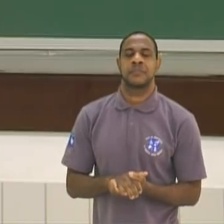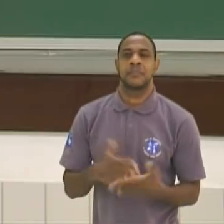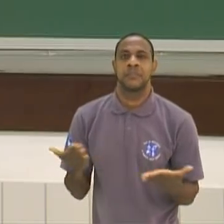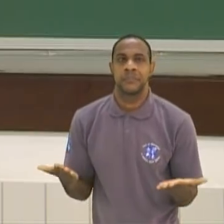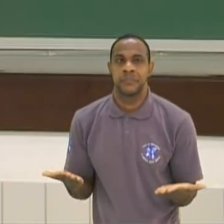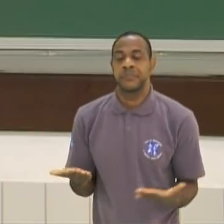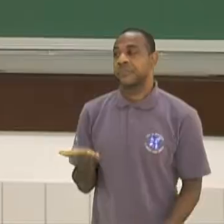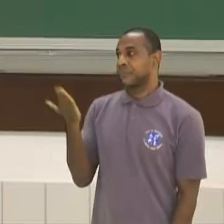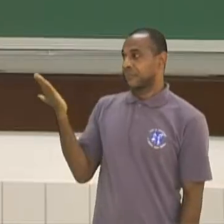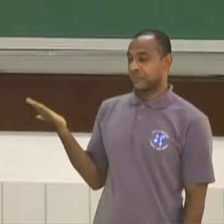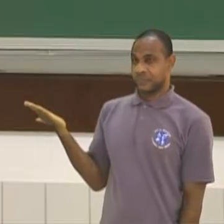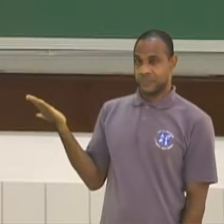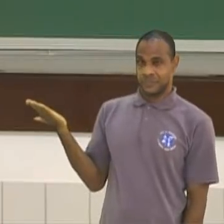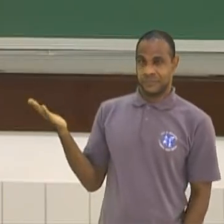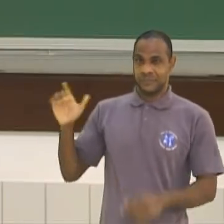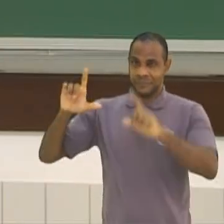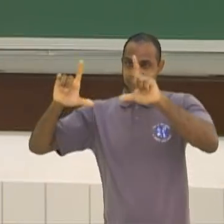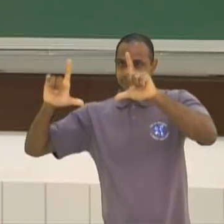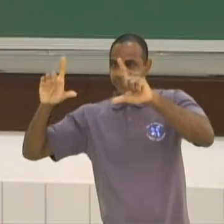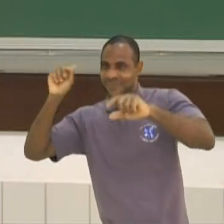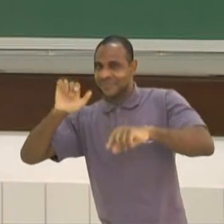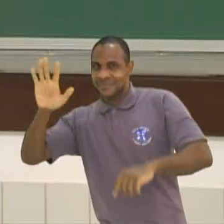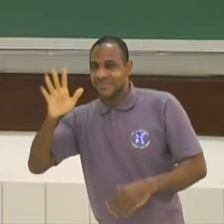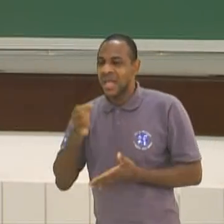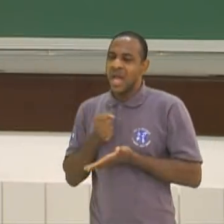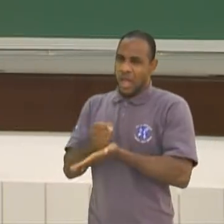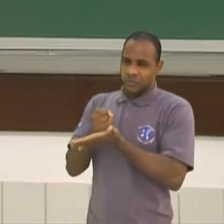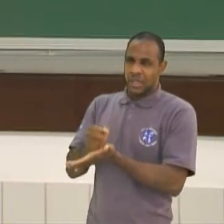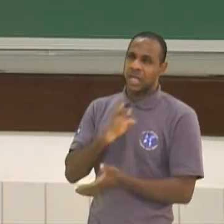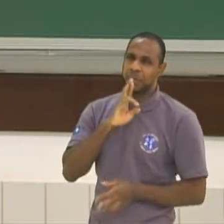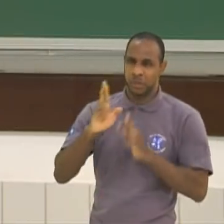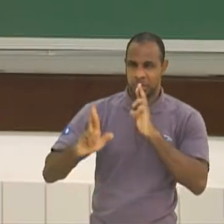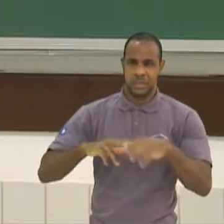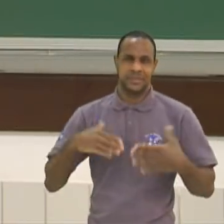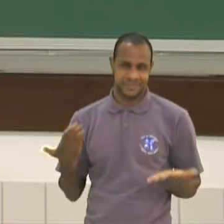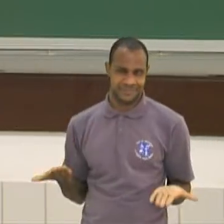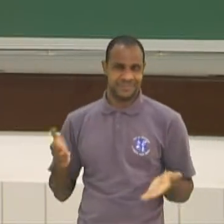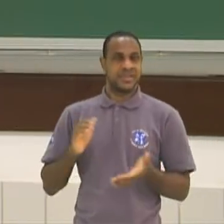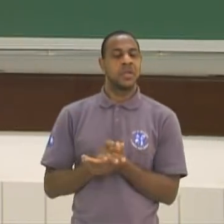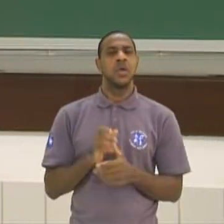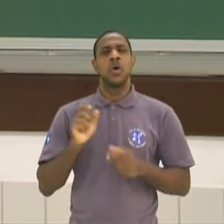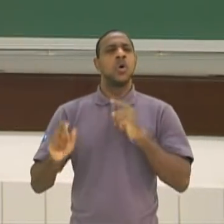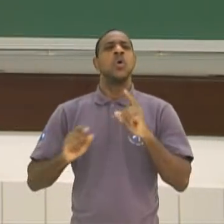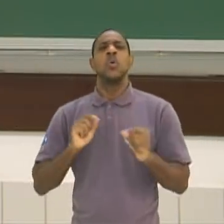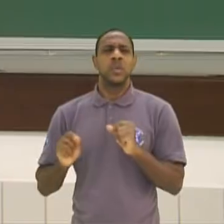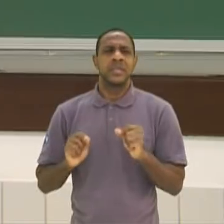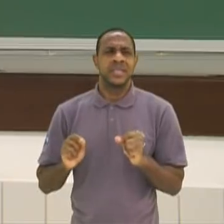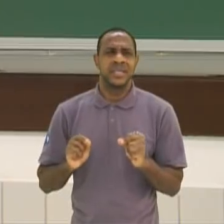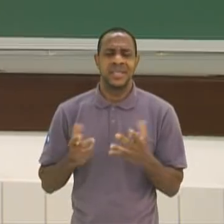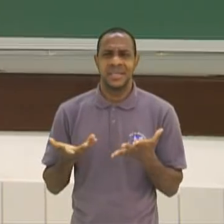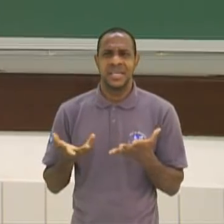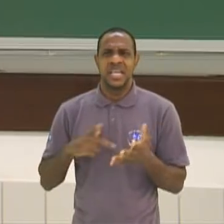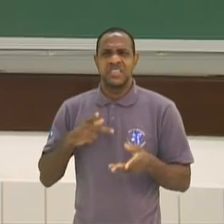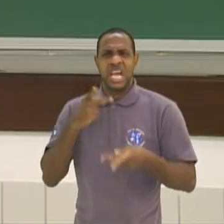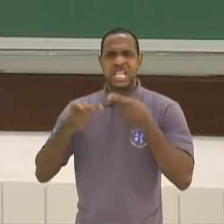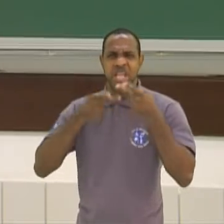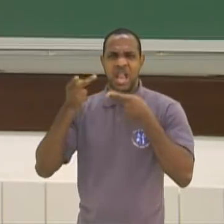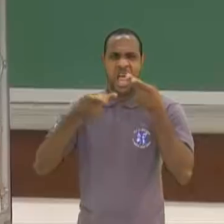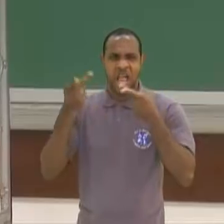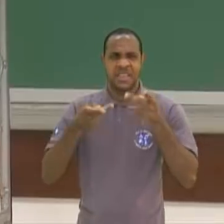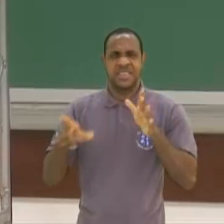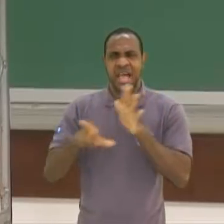A charge e o que a gente acabou de falar na aula te ajudaram muito a responder essa questão. O que demais que era criticado na lei da